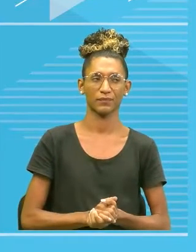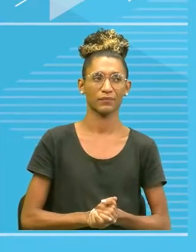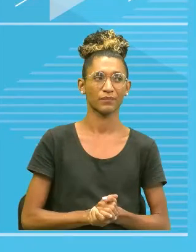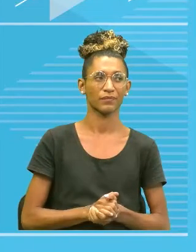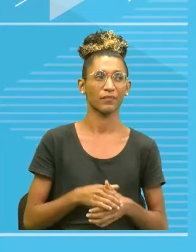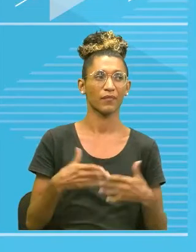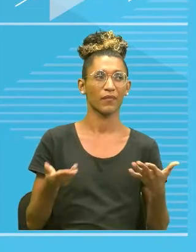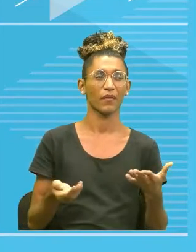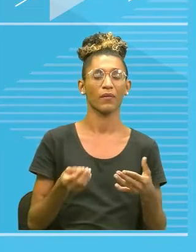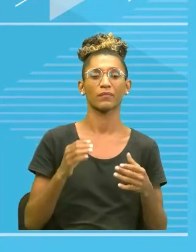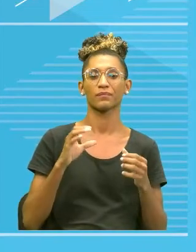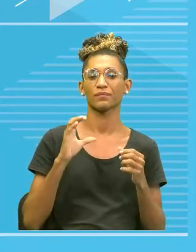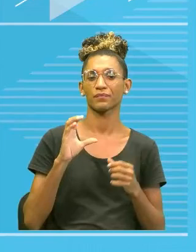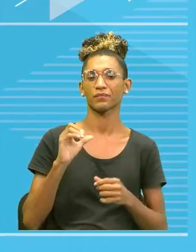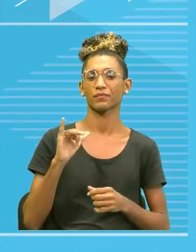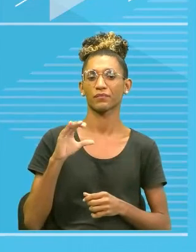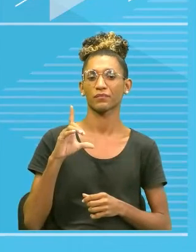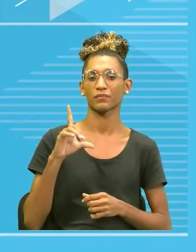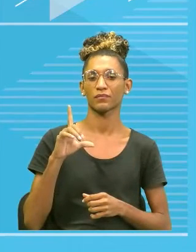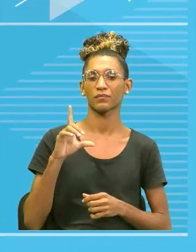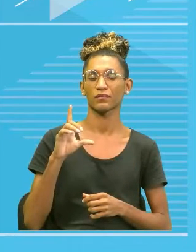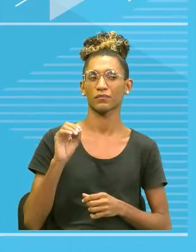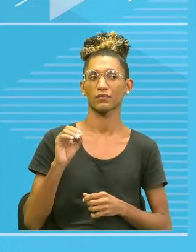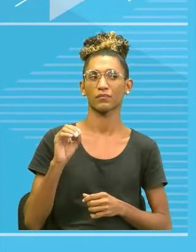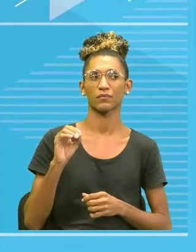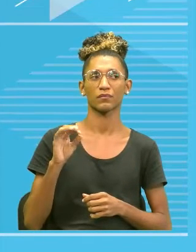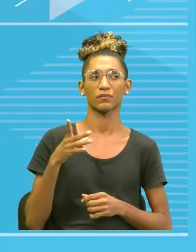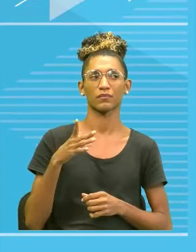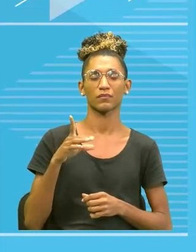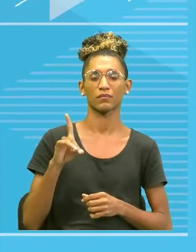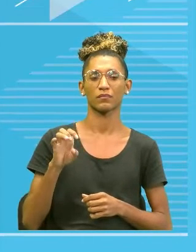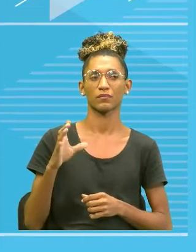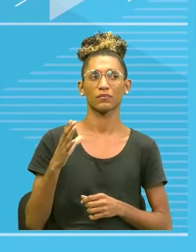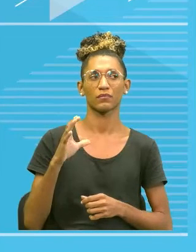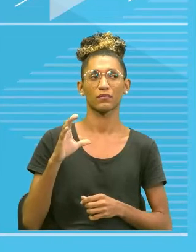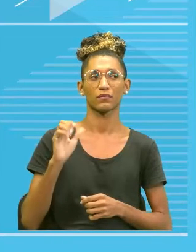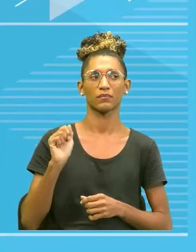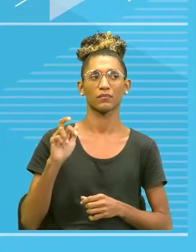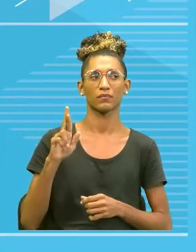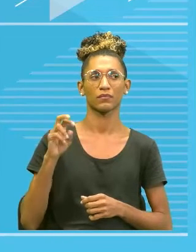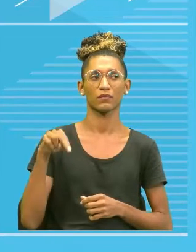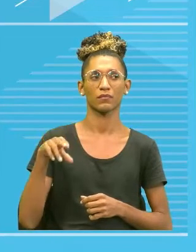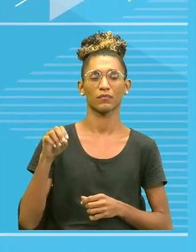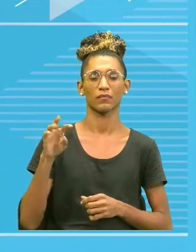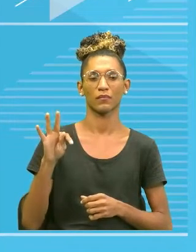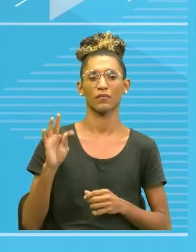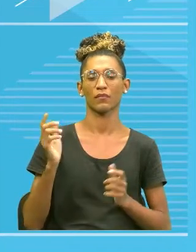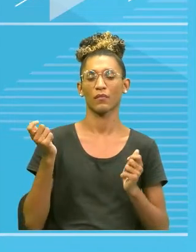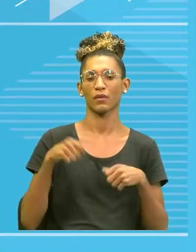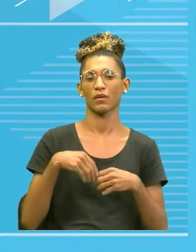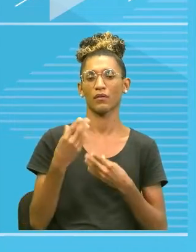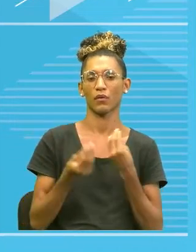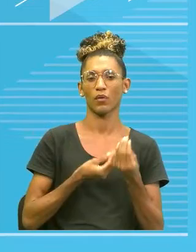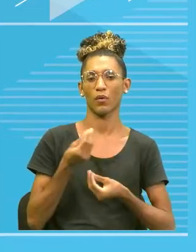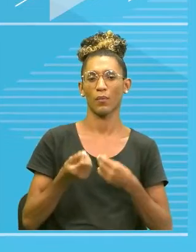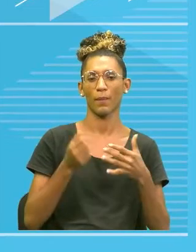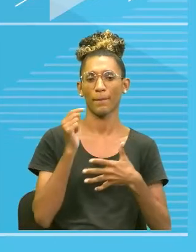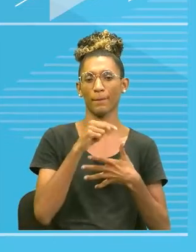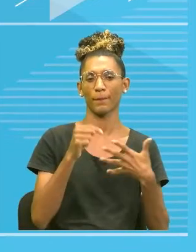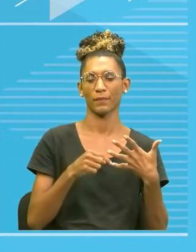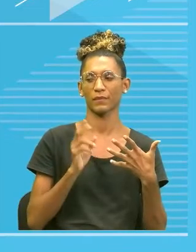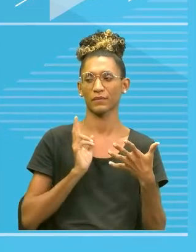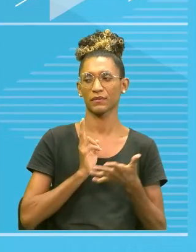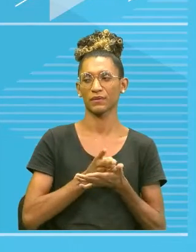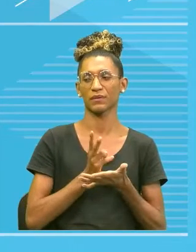O ciclo de Carnot pode ser descrito pelas seguintes etapas. E aí o ciclo de Carnot, ele sempre vai ter